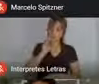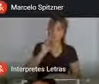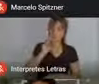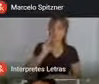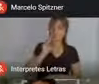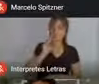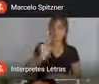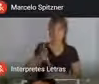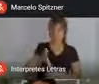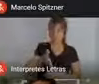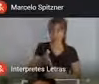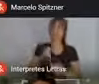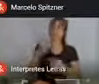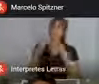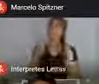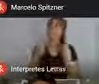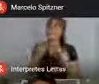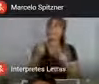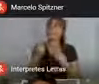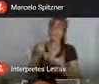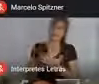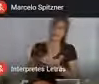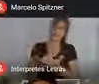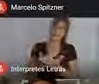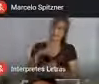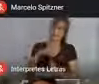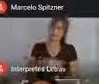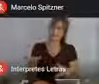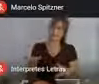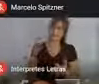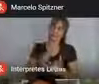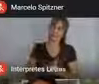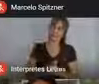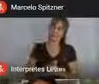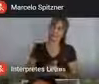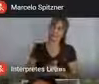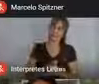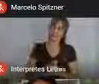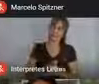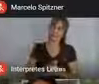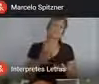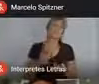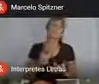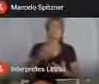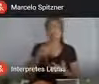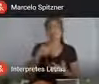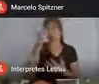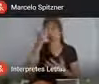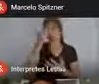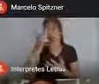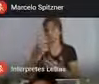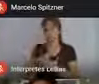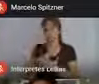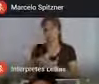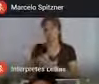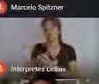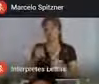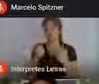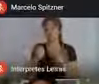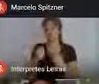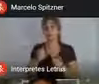materna? Professor, aí ela já dá uma sugestão de resposta, né? Professor, creio que um dos motivos é obter conhecimento sobre